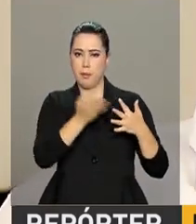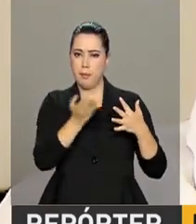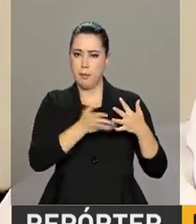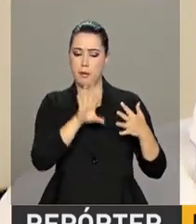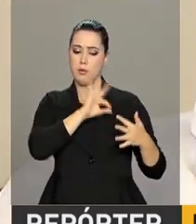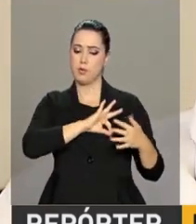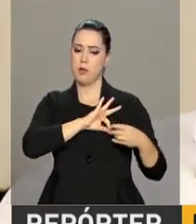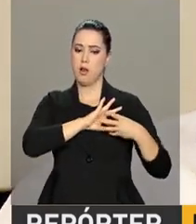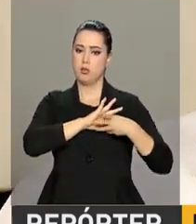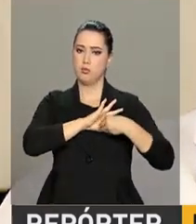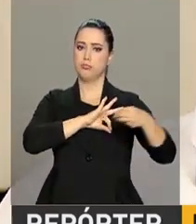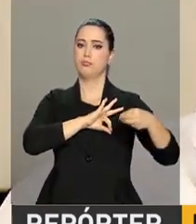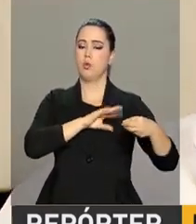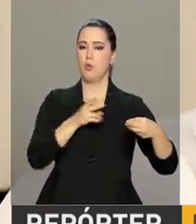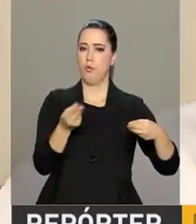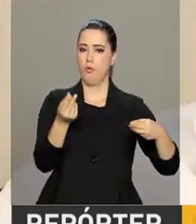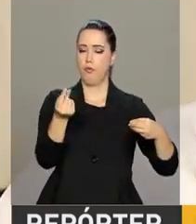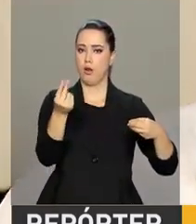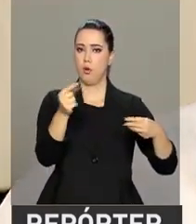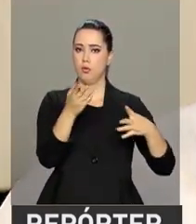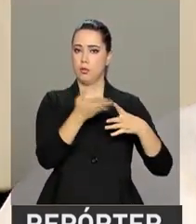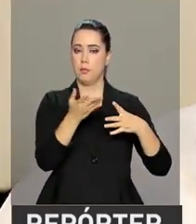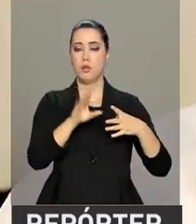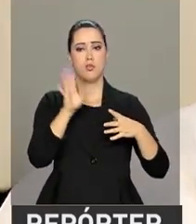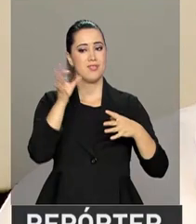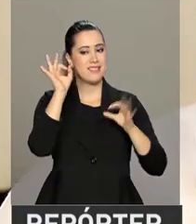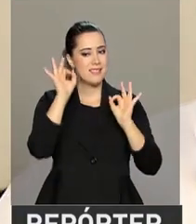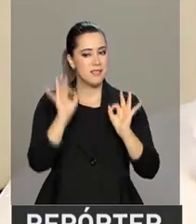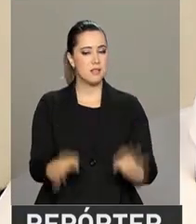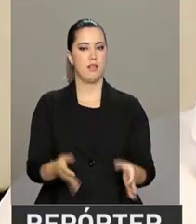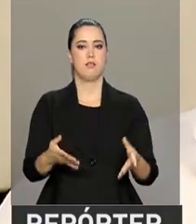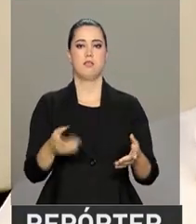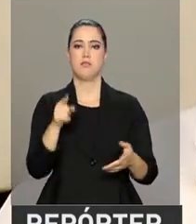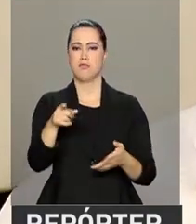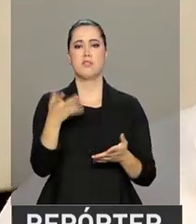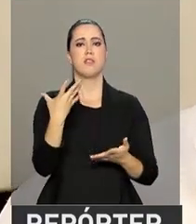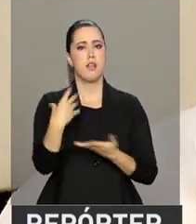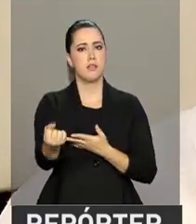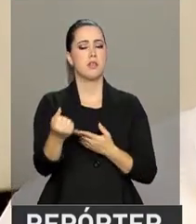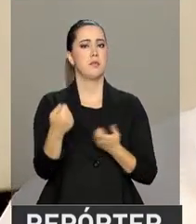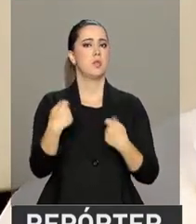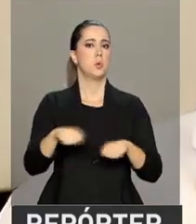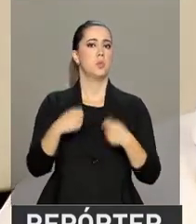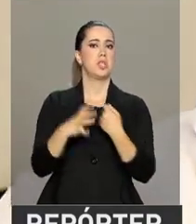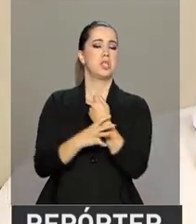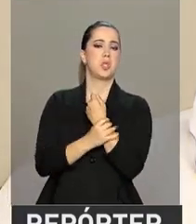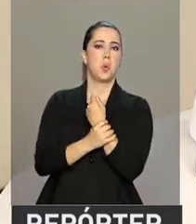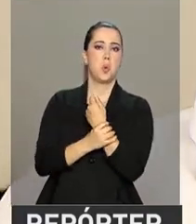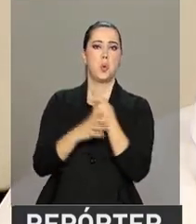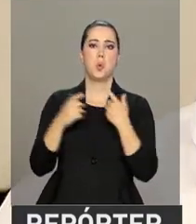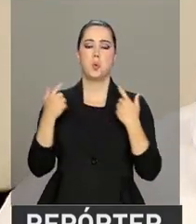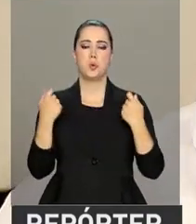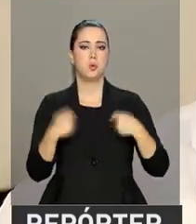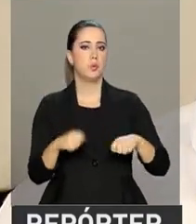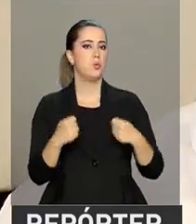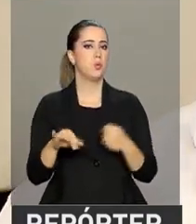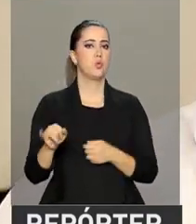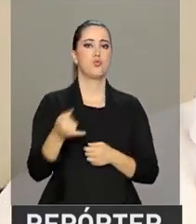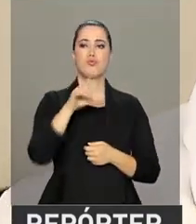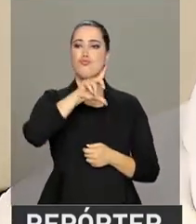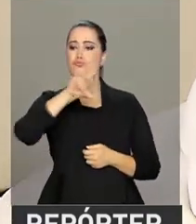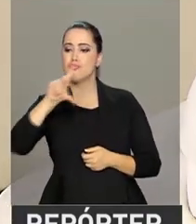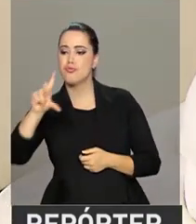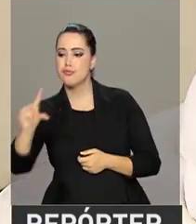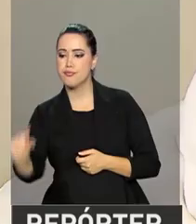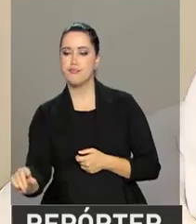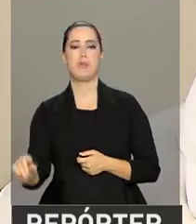está certo o que acontece está garantido não precisa ter seguradora o juro pode ser menor o